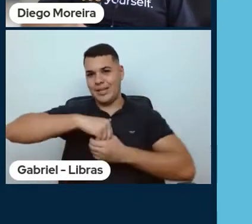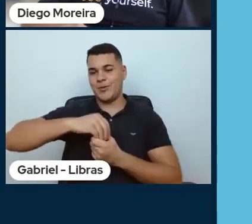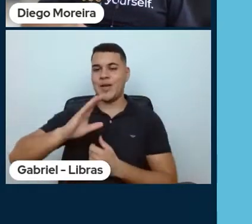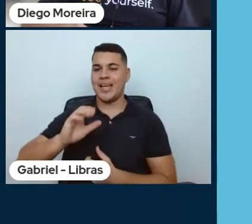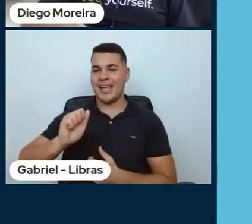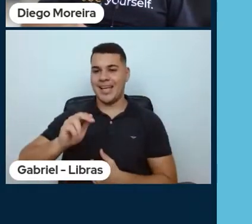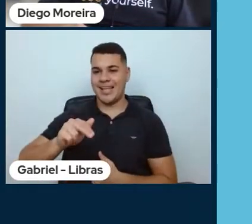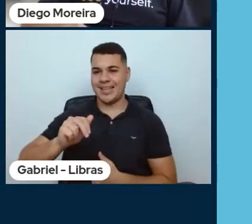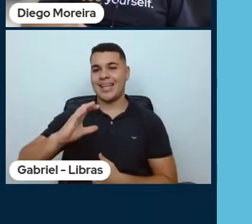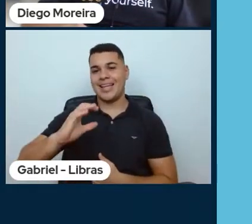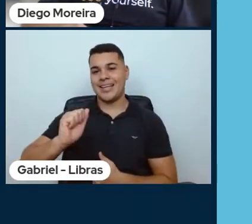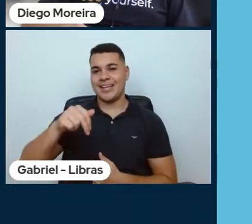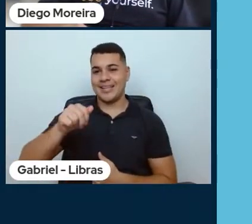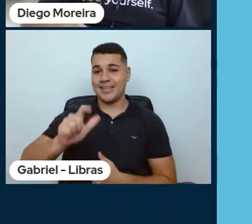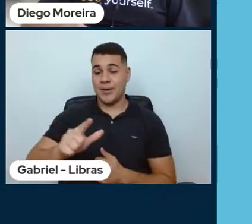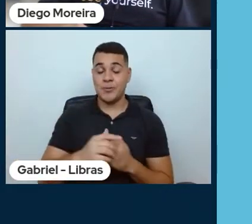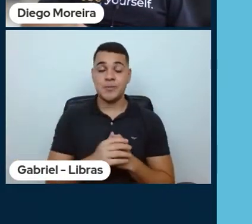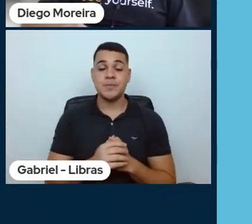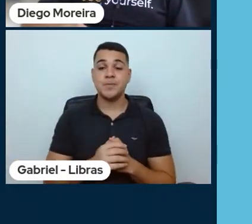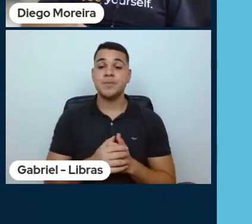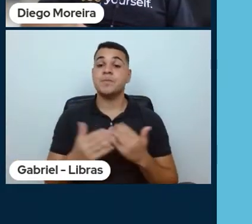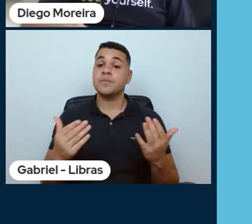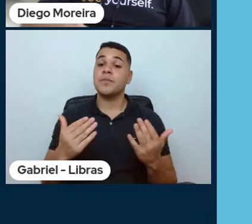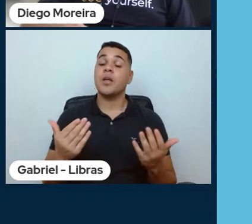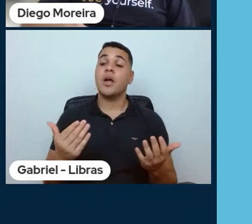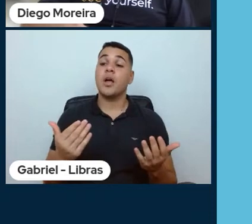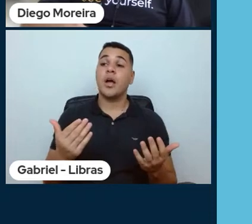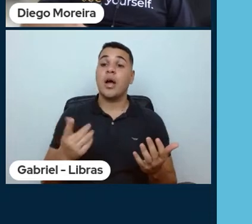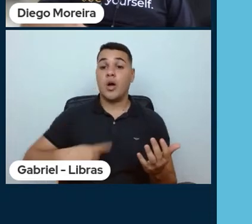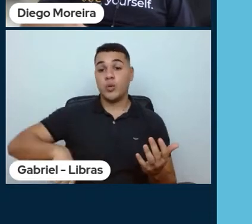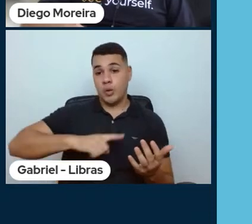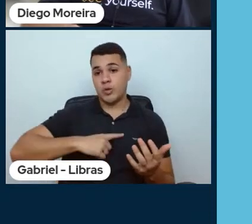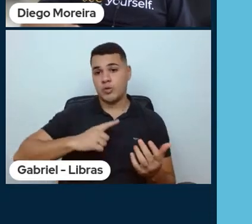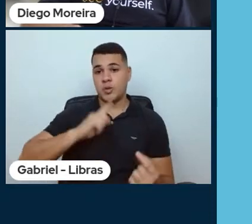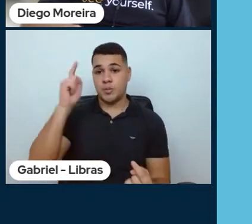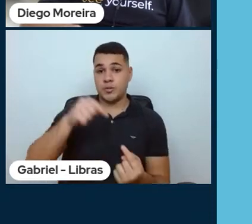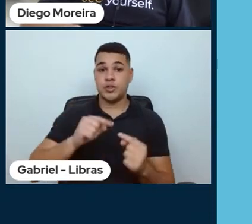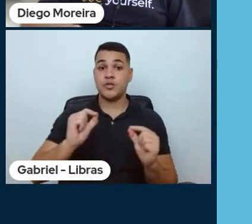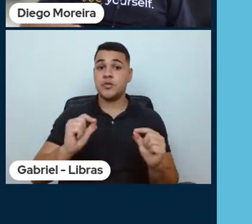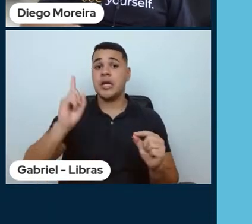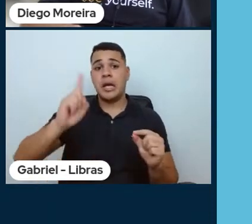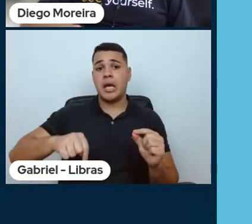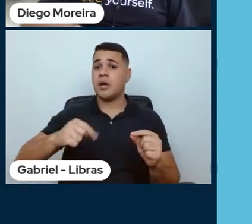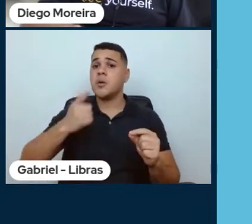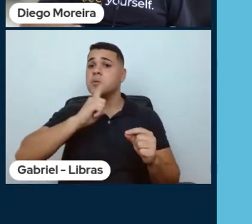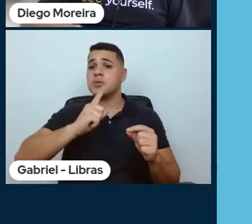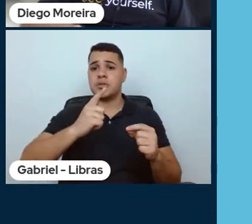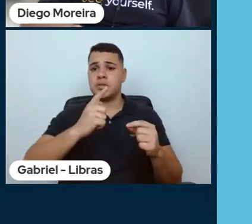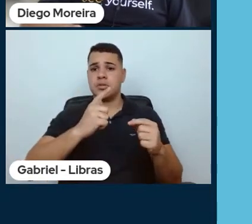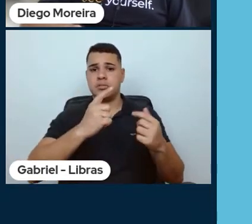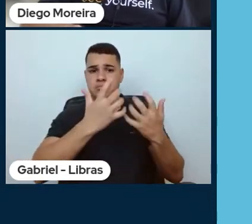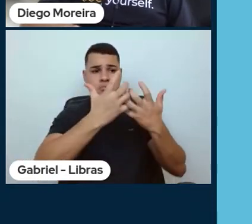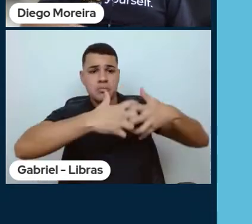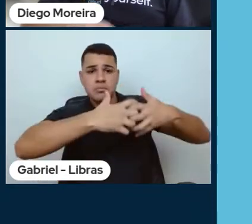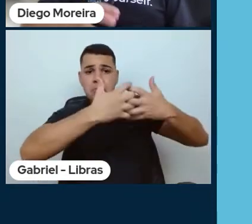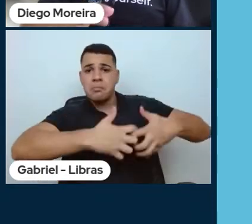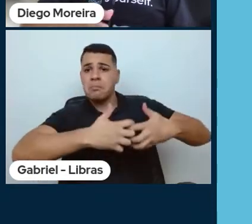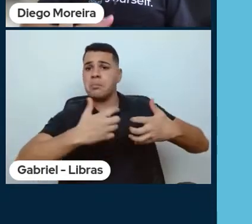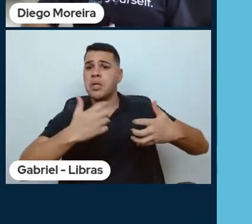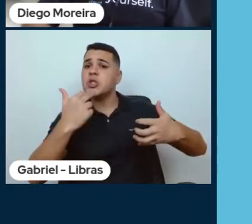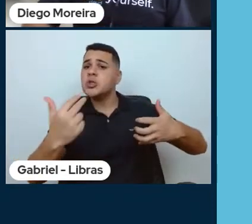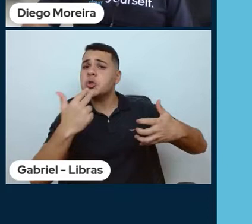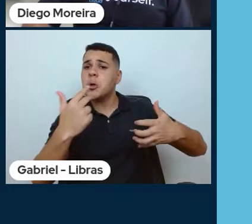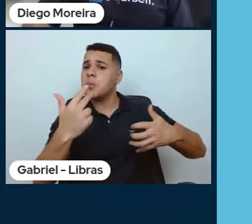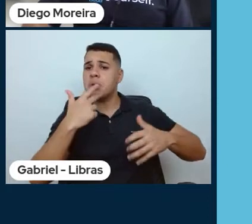A ideia, né, podemos, configurar, né, o idioma independente, por canal. Então se a gente tiver